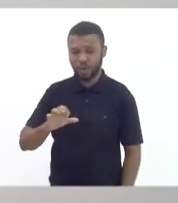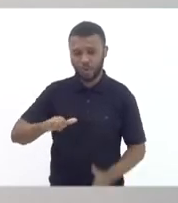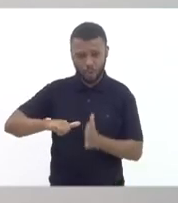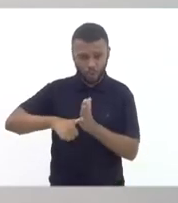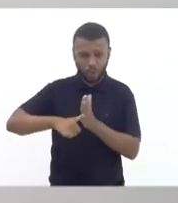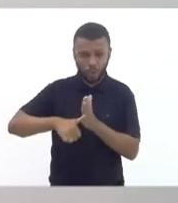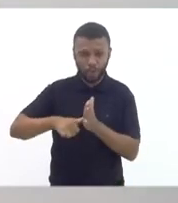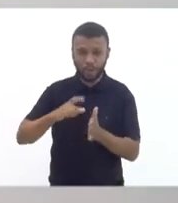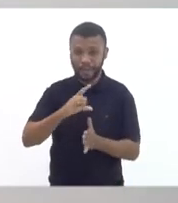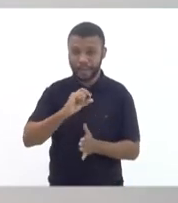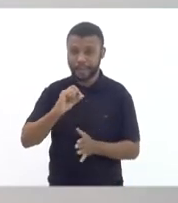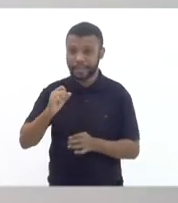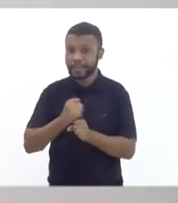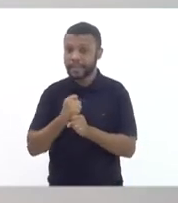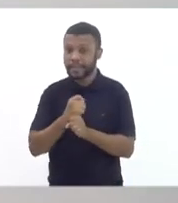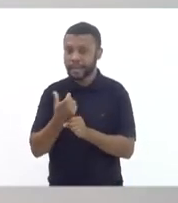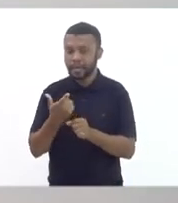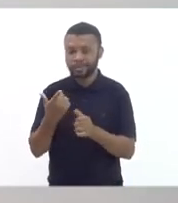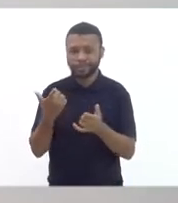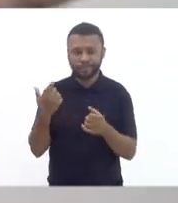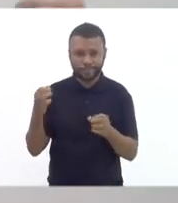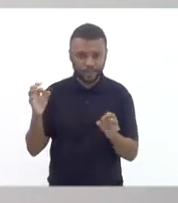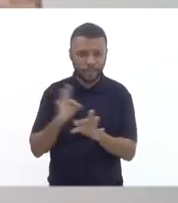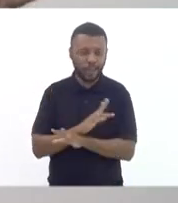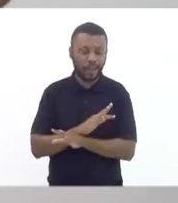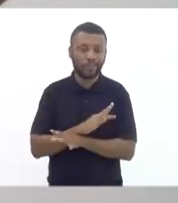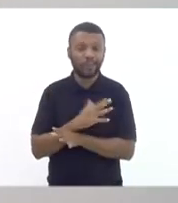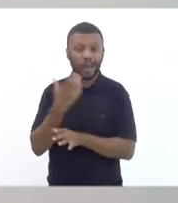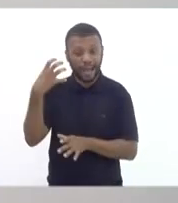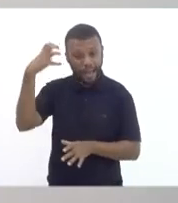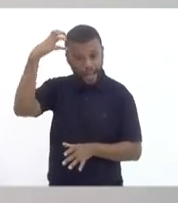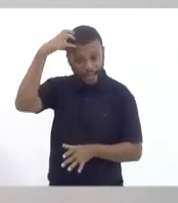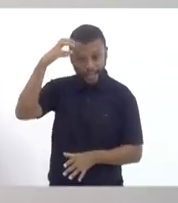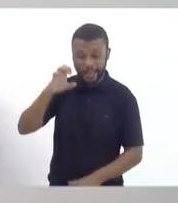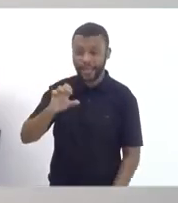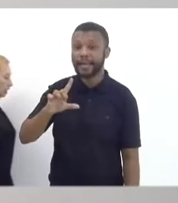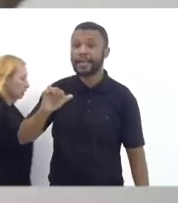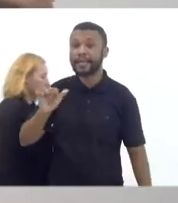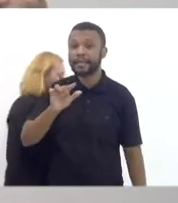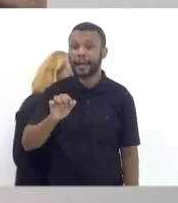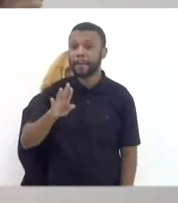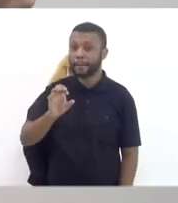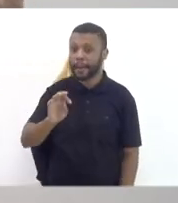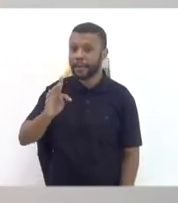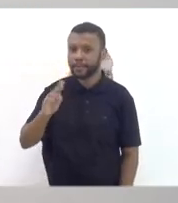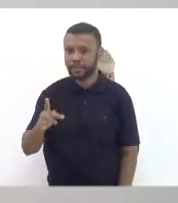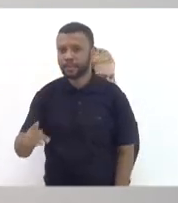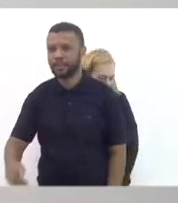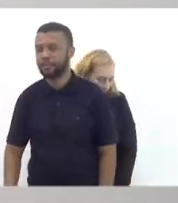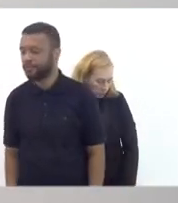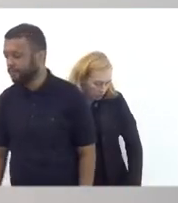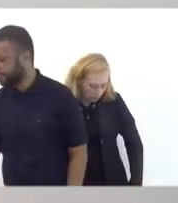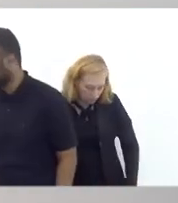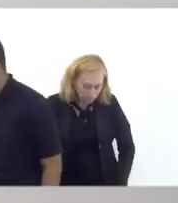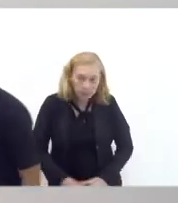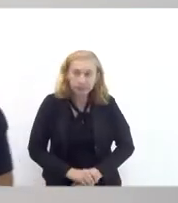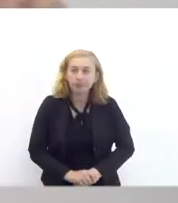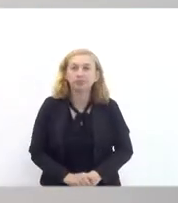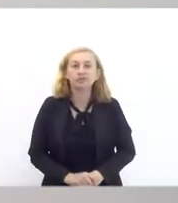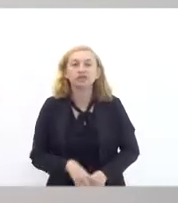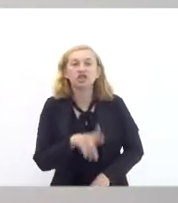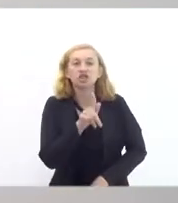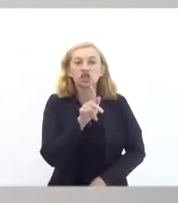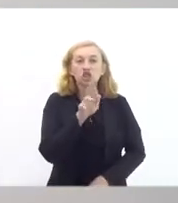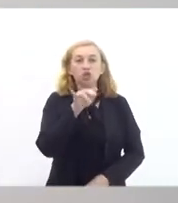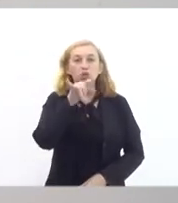Nós recebemos todos os presidentes. A Rainha Elizabeth, quando veio aqui nos anos 50, esteve no Kennel Club. Getúlio